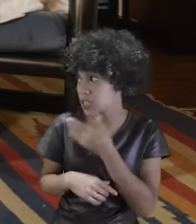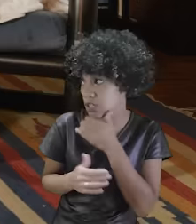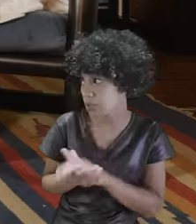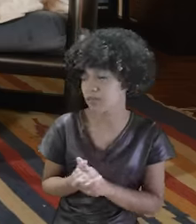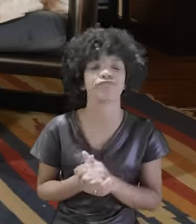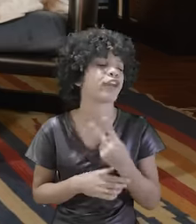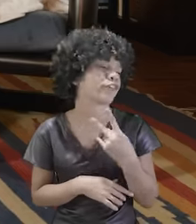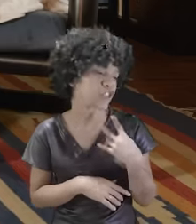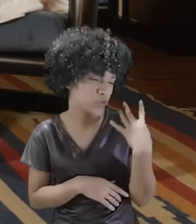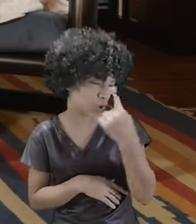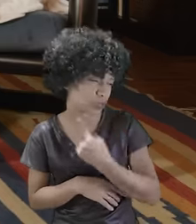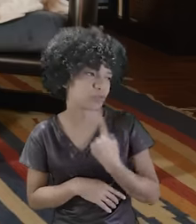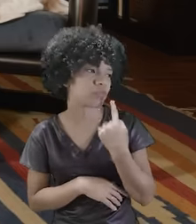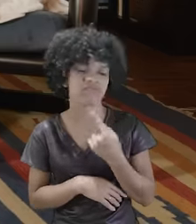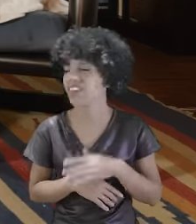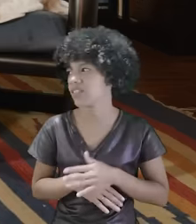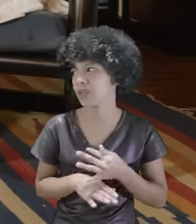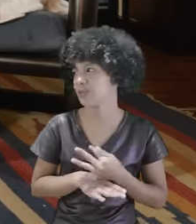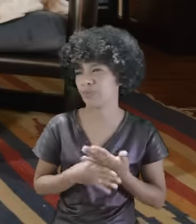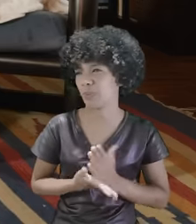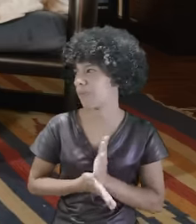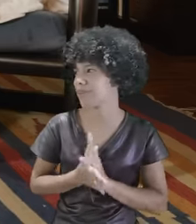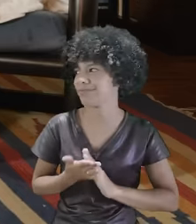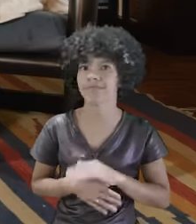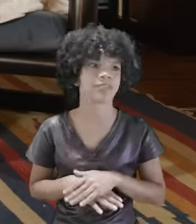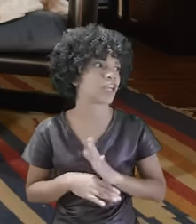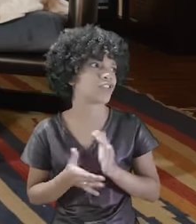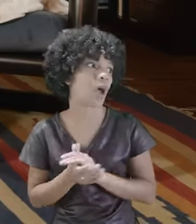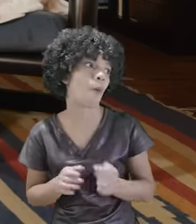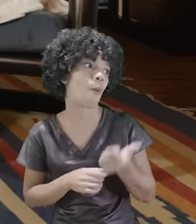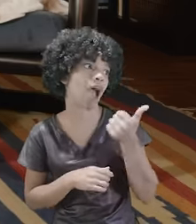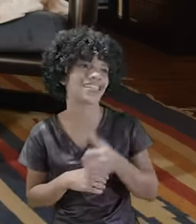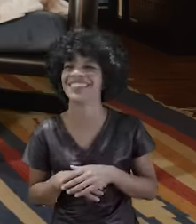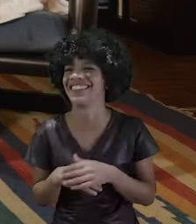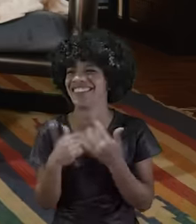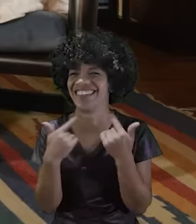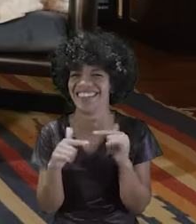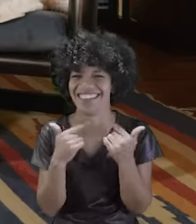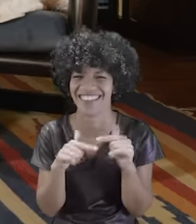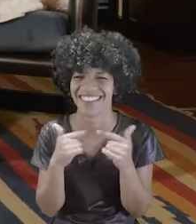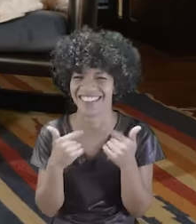marido 24 horas entendesse não aguenta mais também já separe também quase